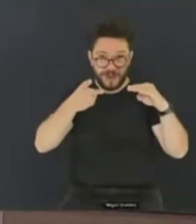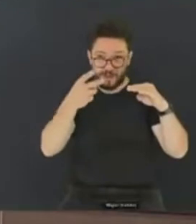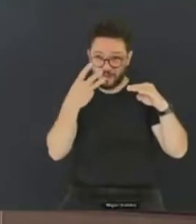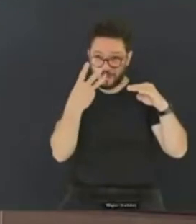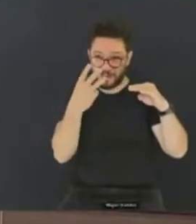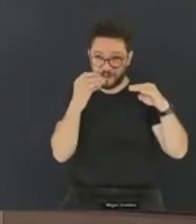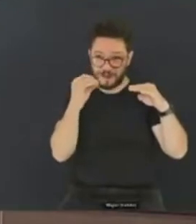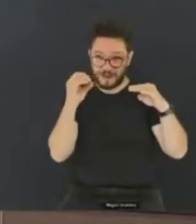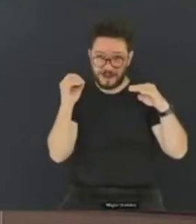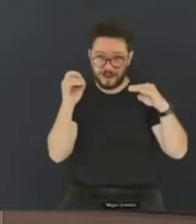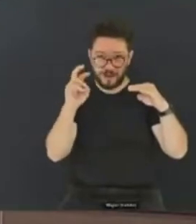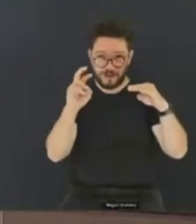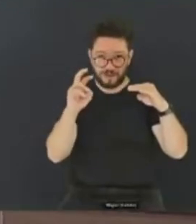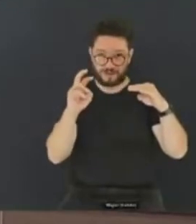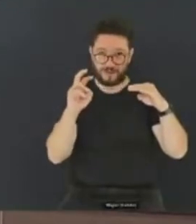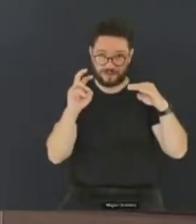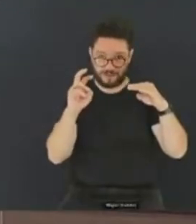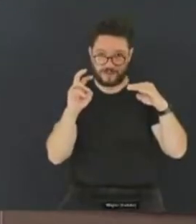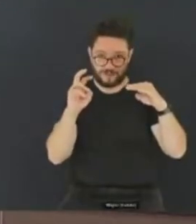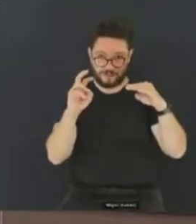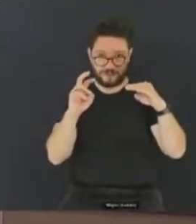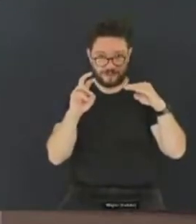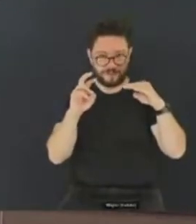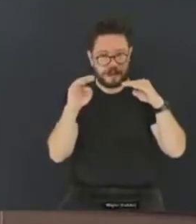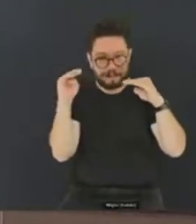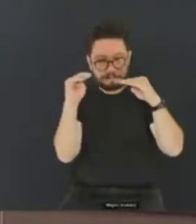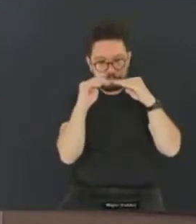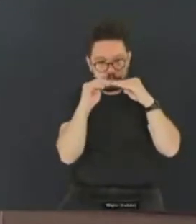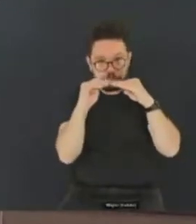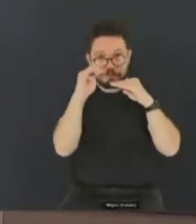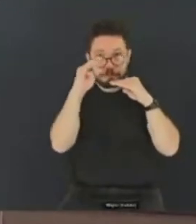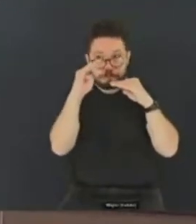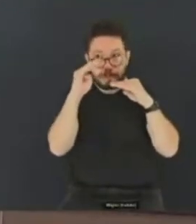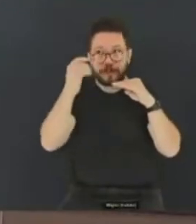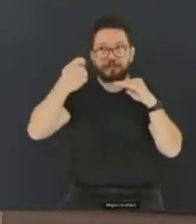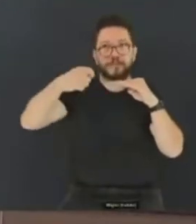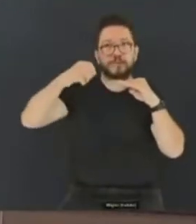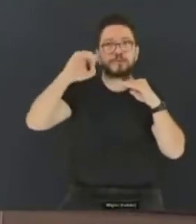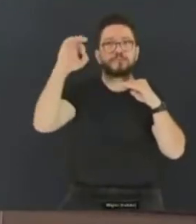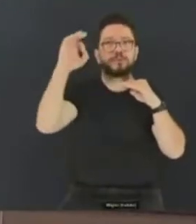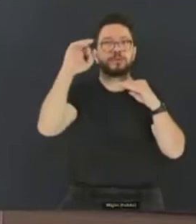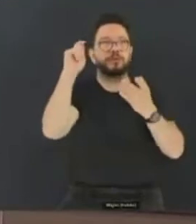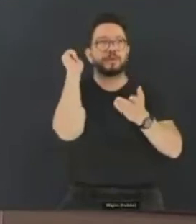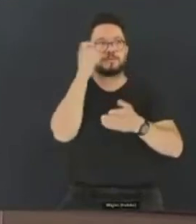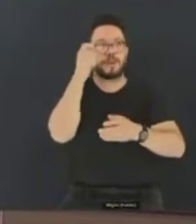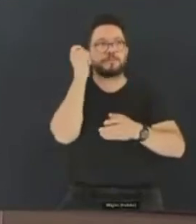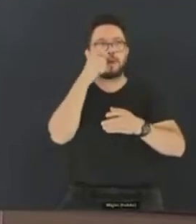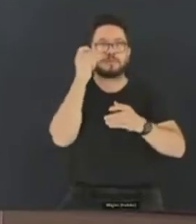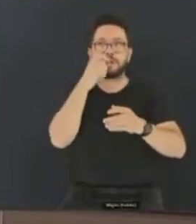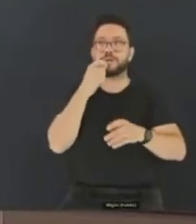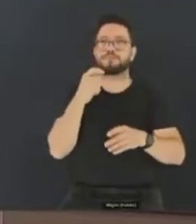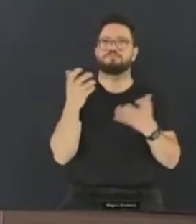2.330 aposentados que recebem entre 2 e 3 salários mínimos. Entre